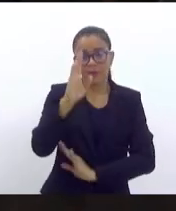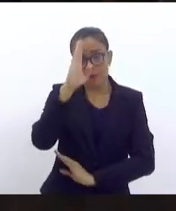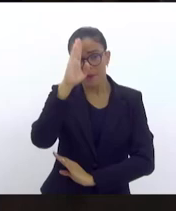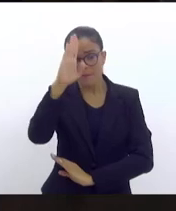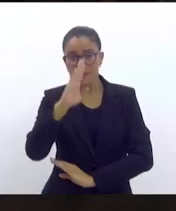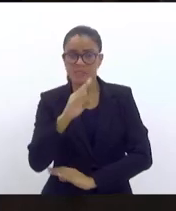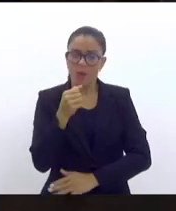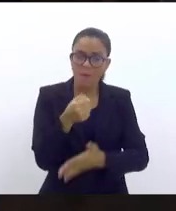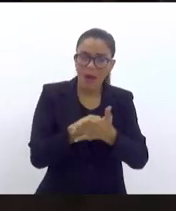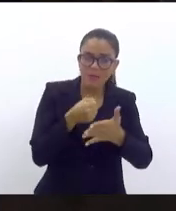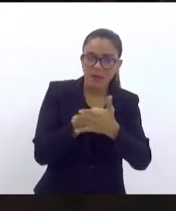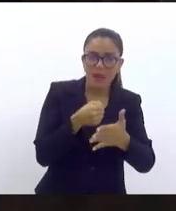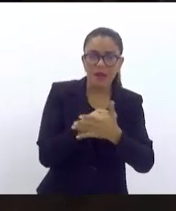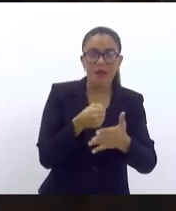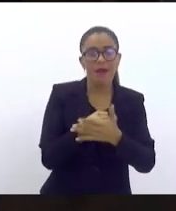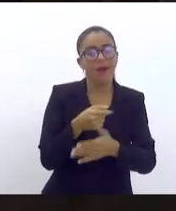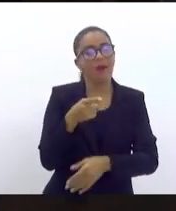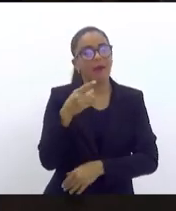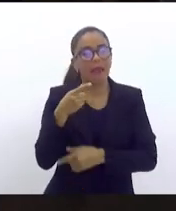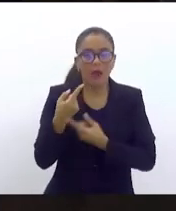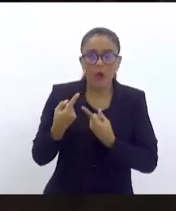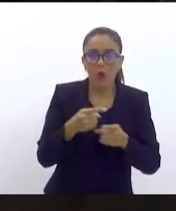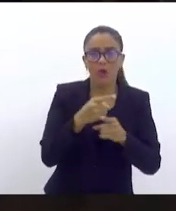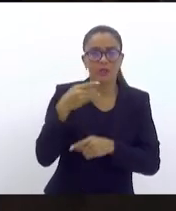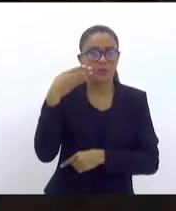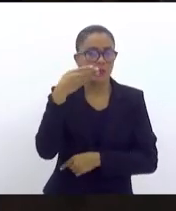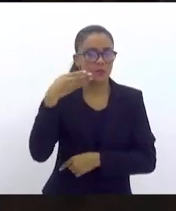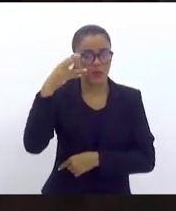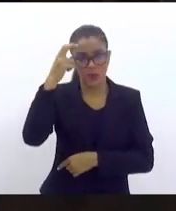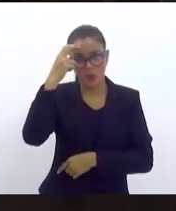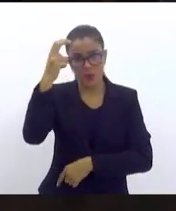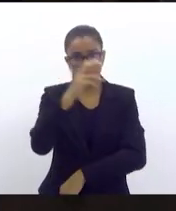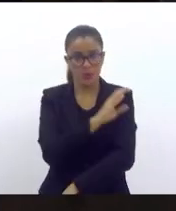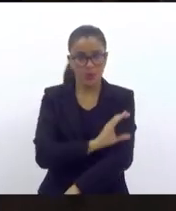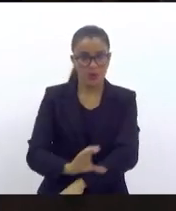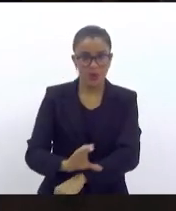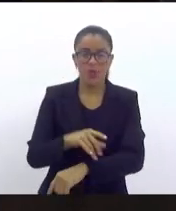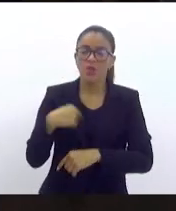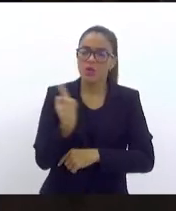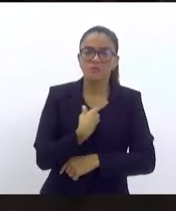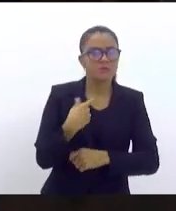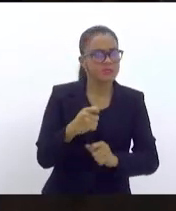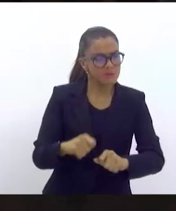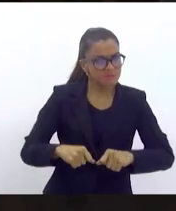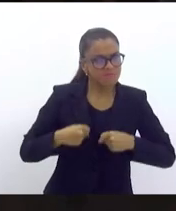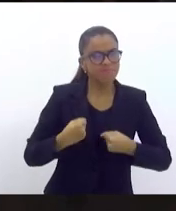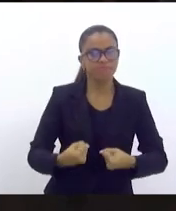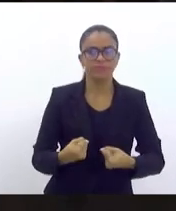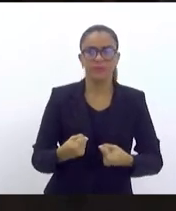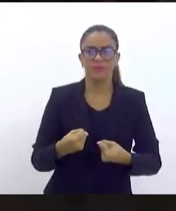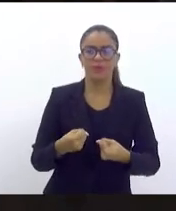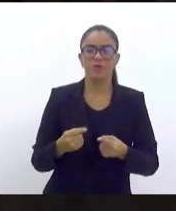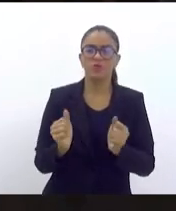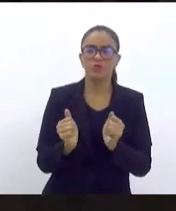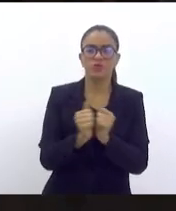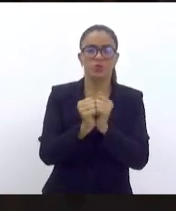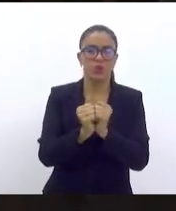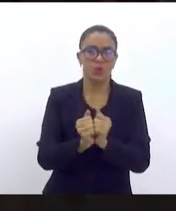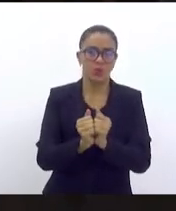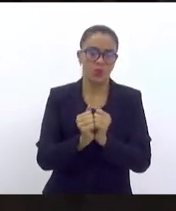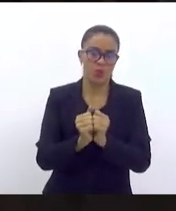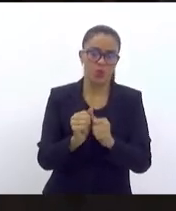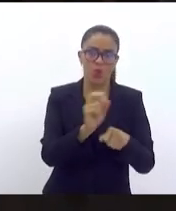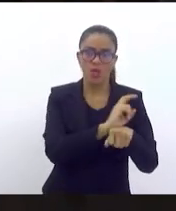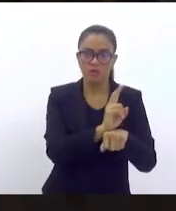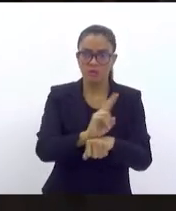batalha aqui é a guerra de narrativa é uma guerra cultural e a gente precisa fazer isso com energia ao lado das forças de segurança para